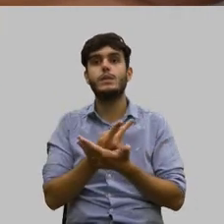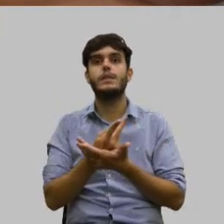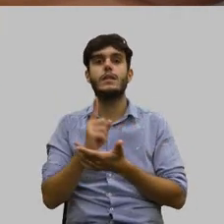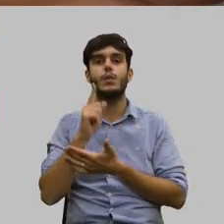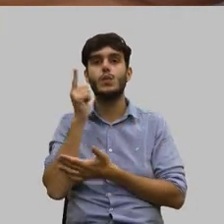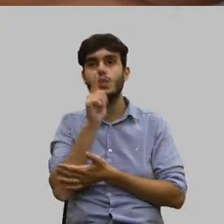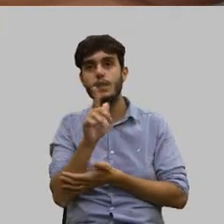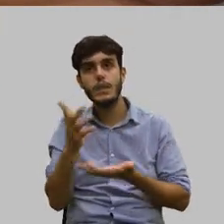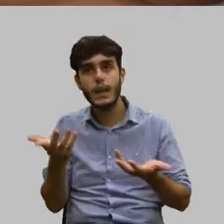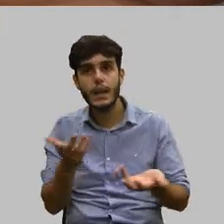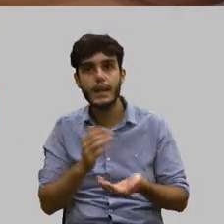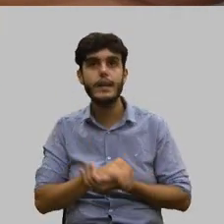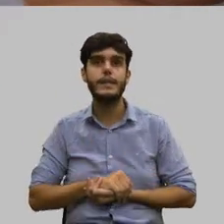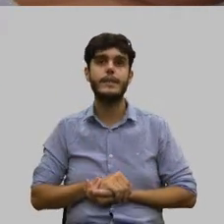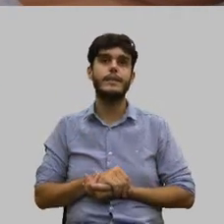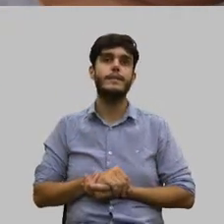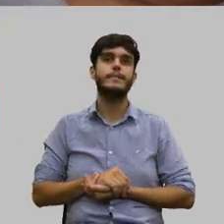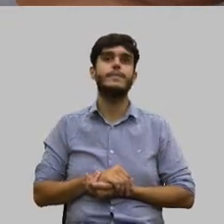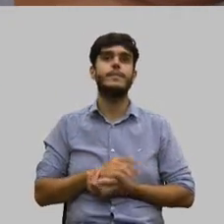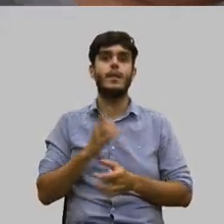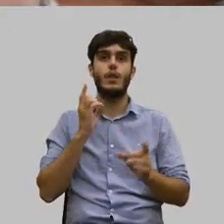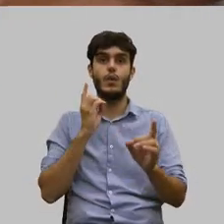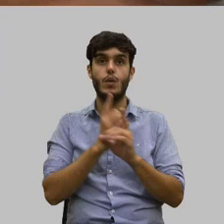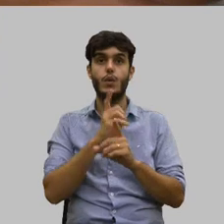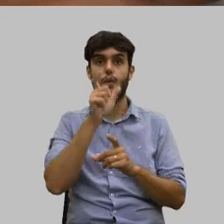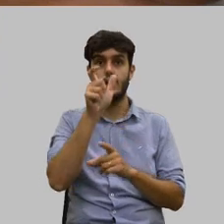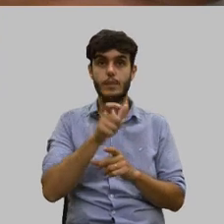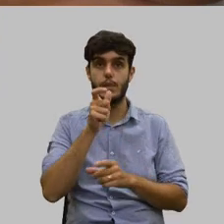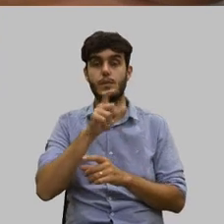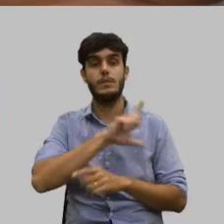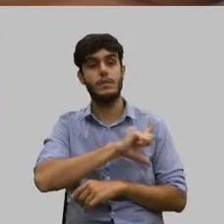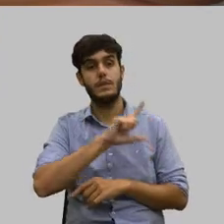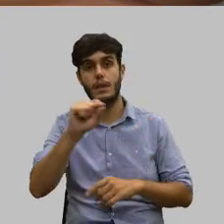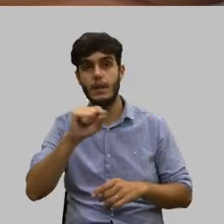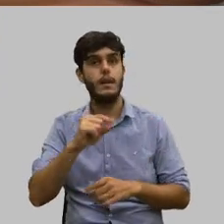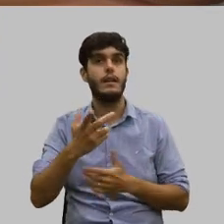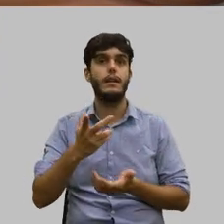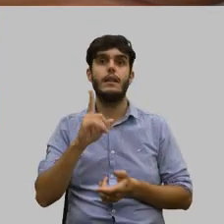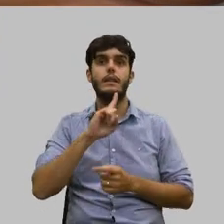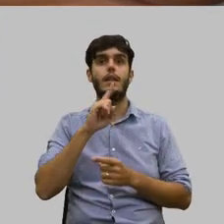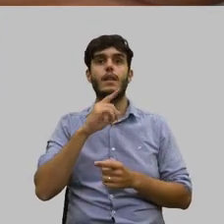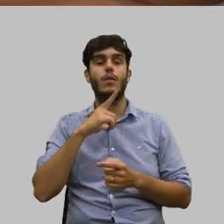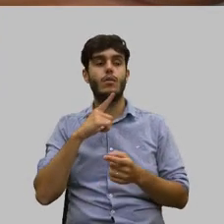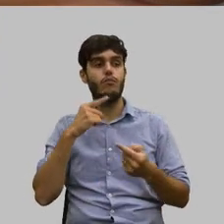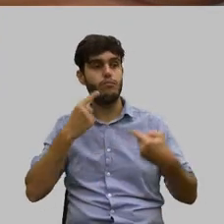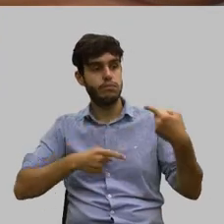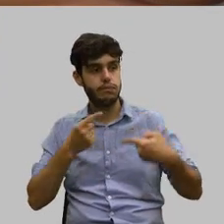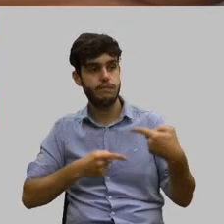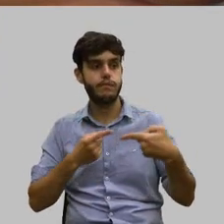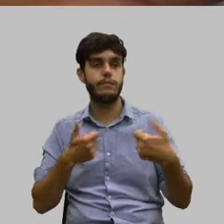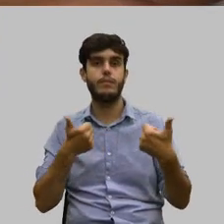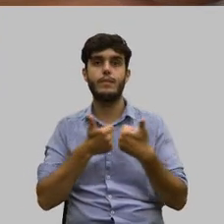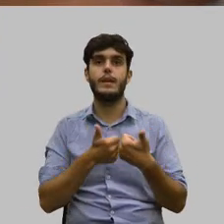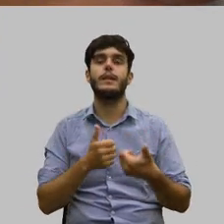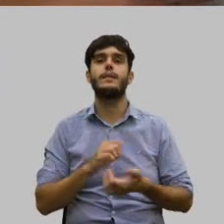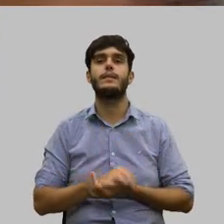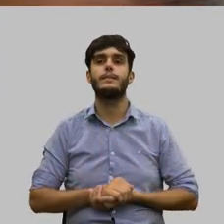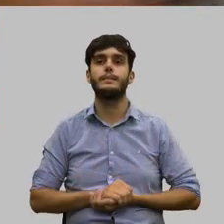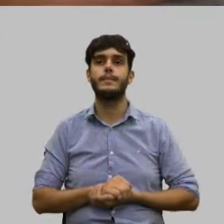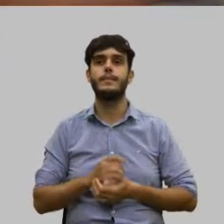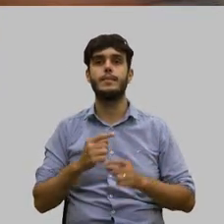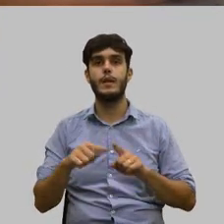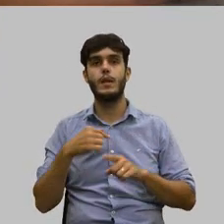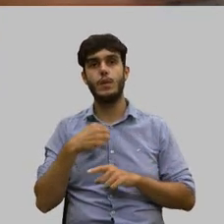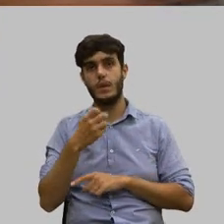isso que ele quando encontra com servidores sai correndo e não encara o servidor de perto mas eu quero aqui dizer que